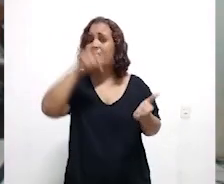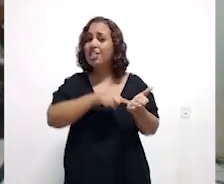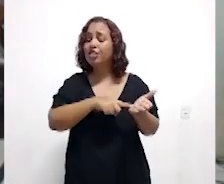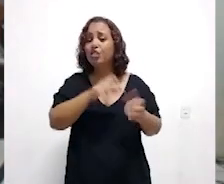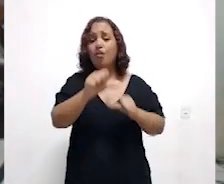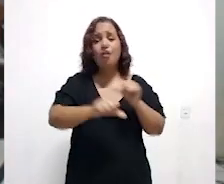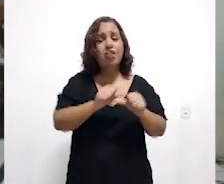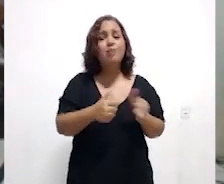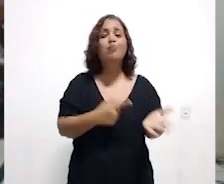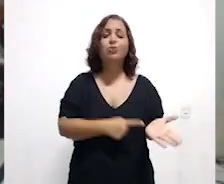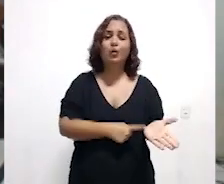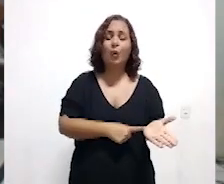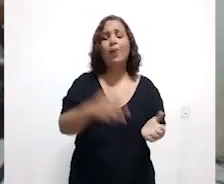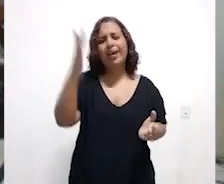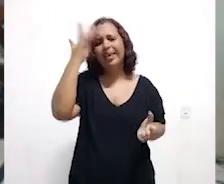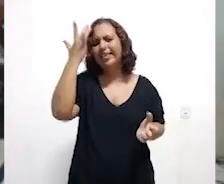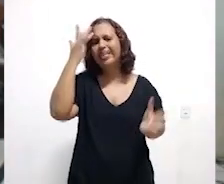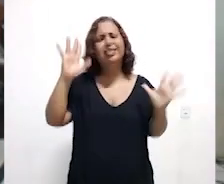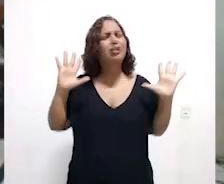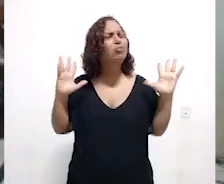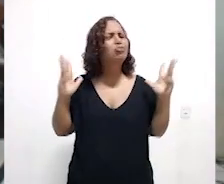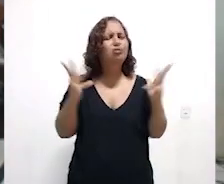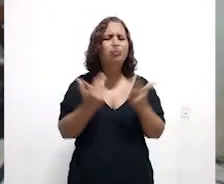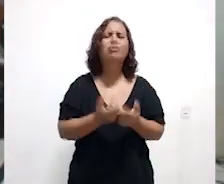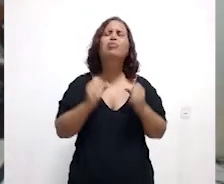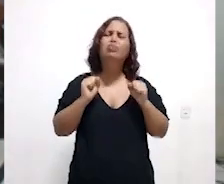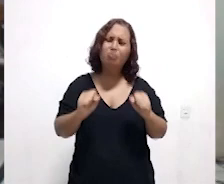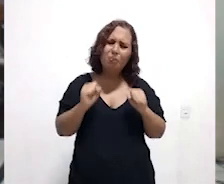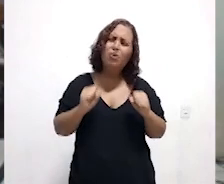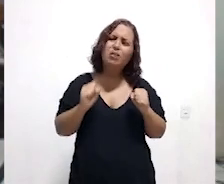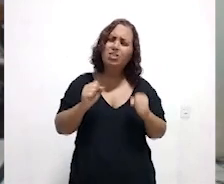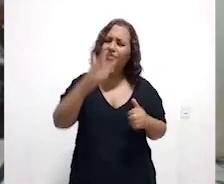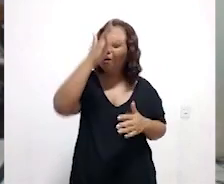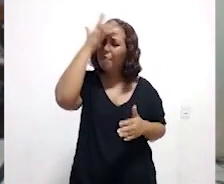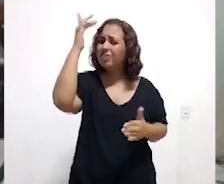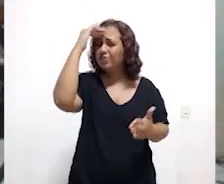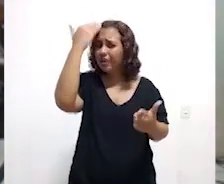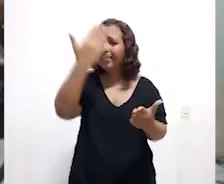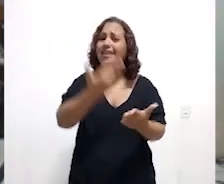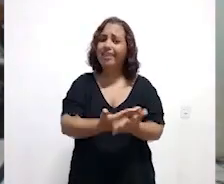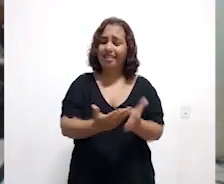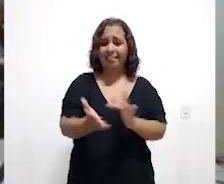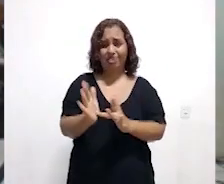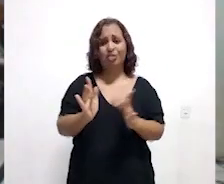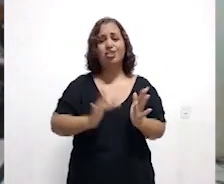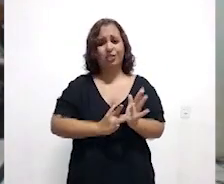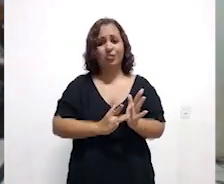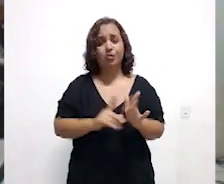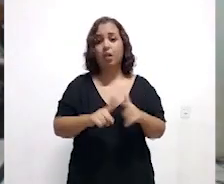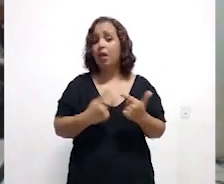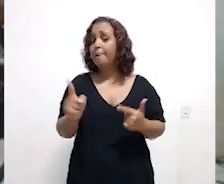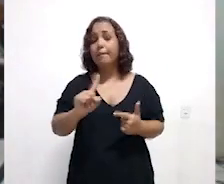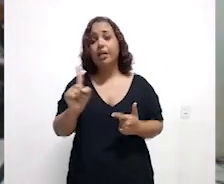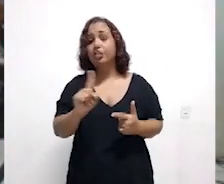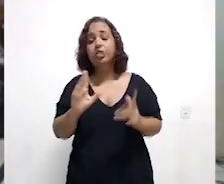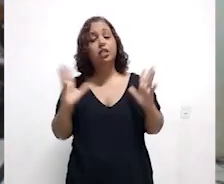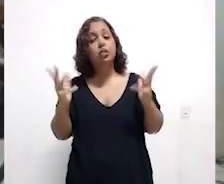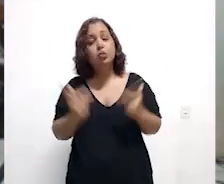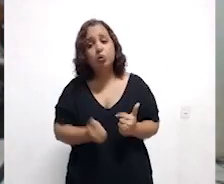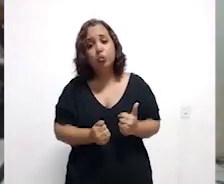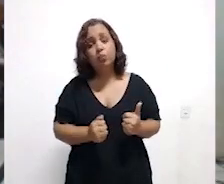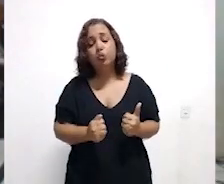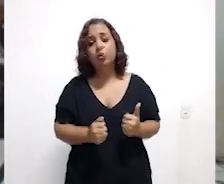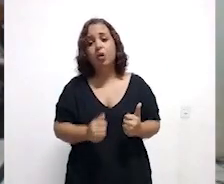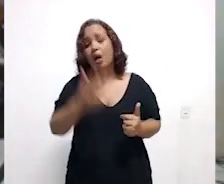que tudo é possível àquele que crer em Jesus. Mas nem tudo é possível ao que não